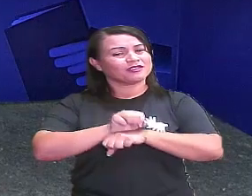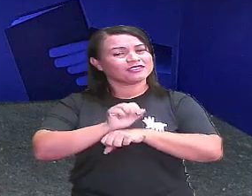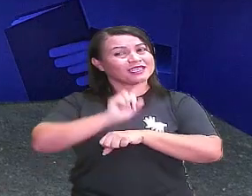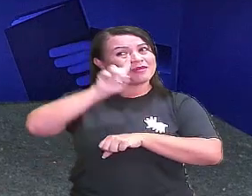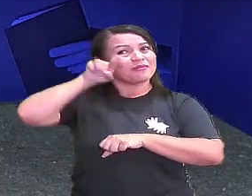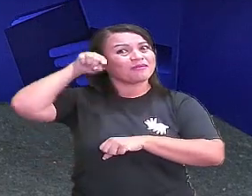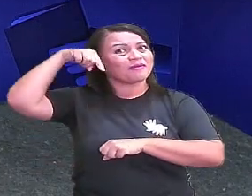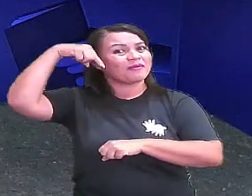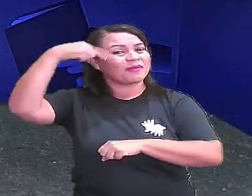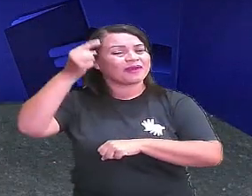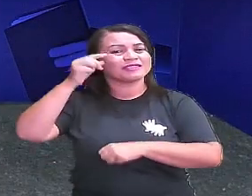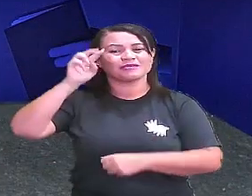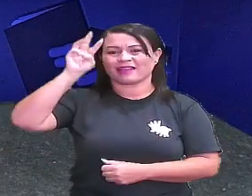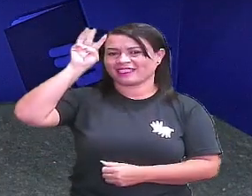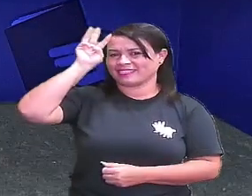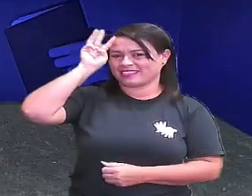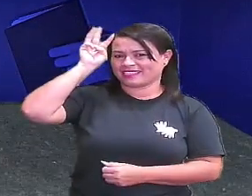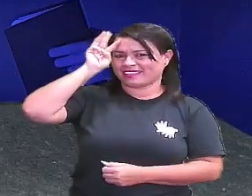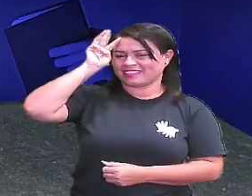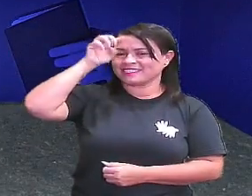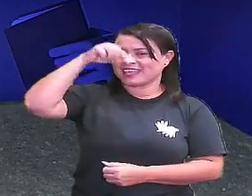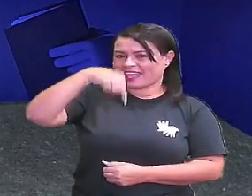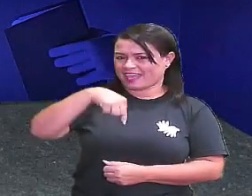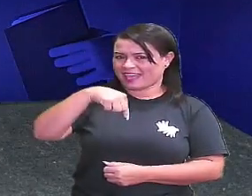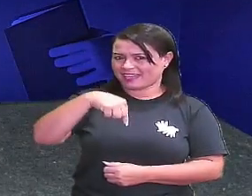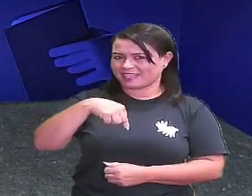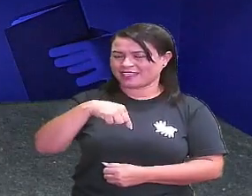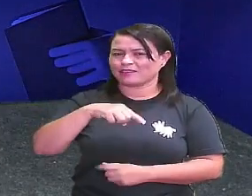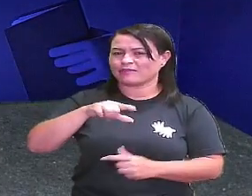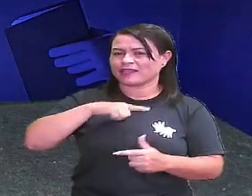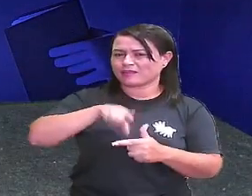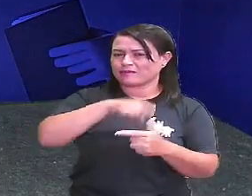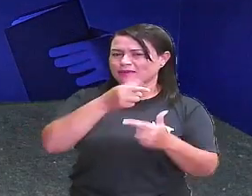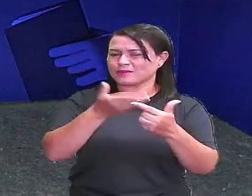na próxima terça-feira, aqui, para